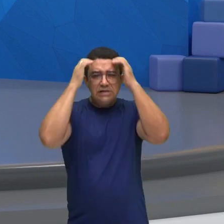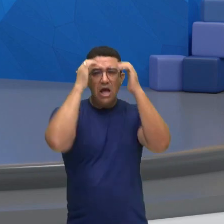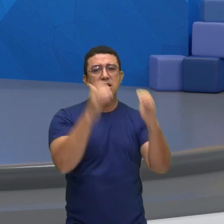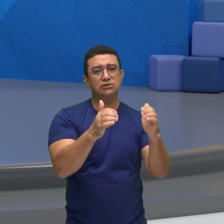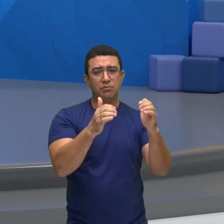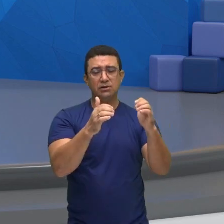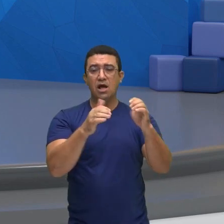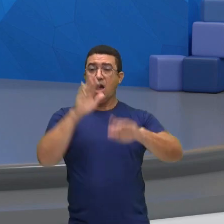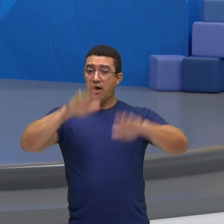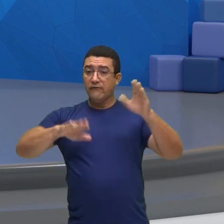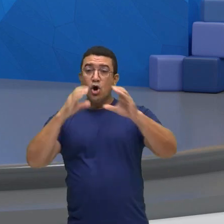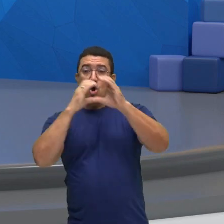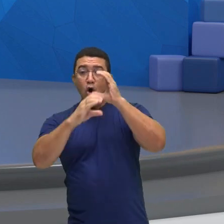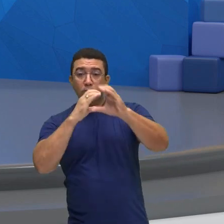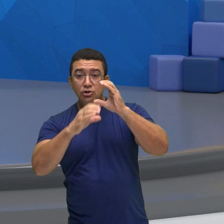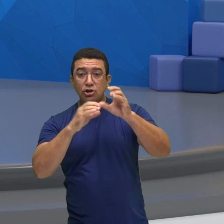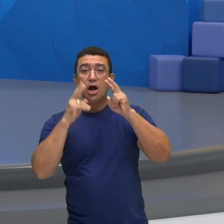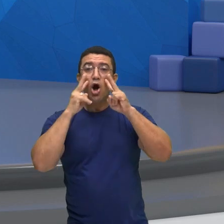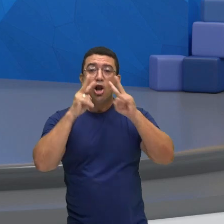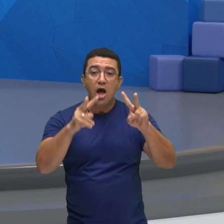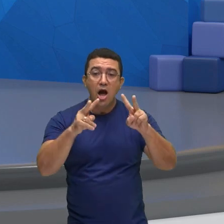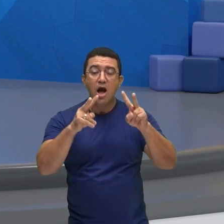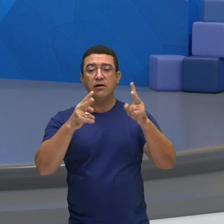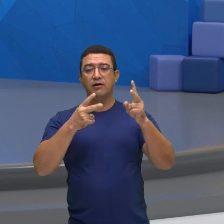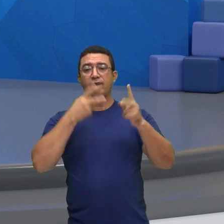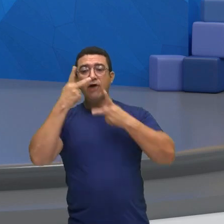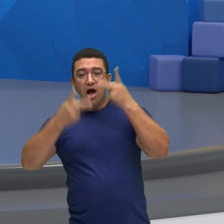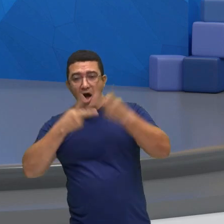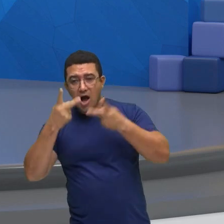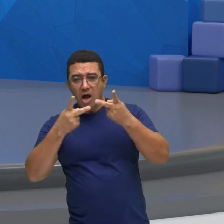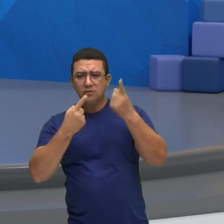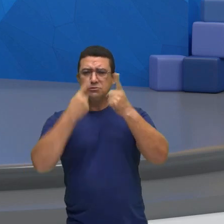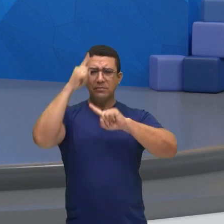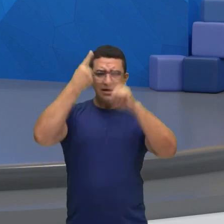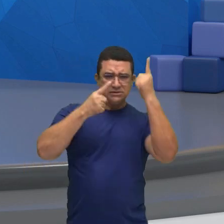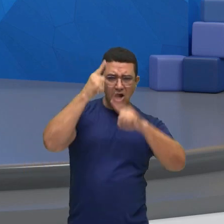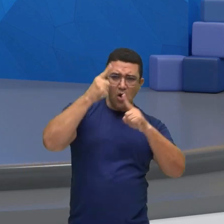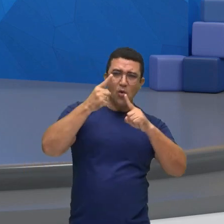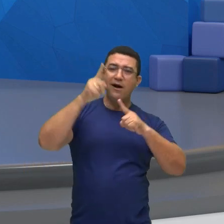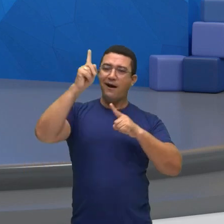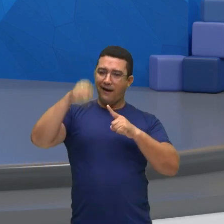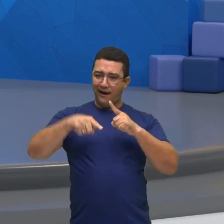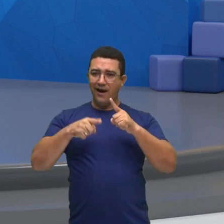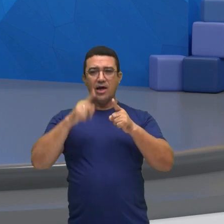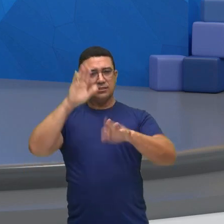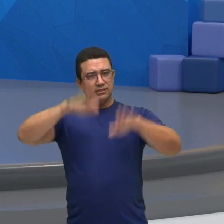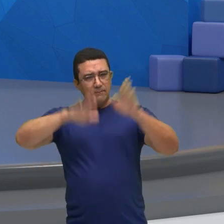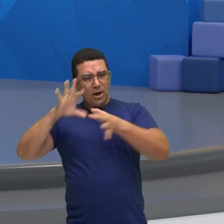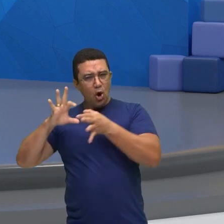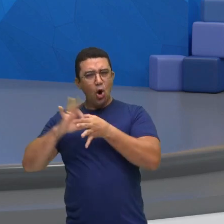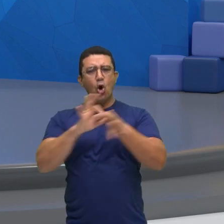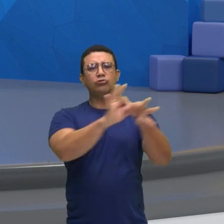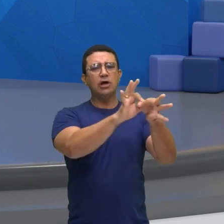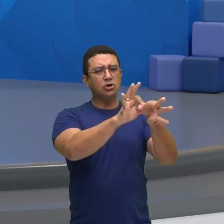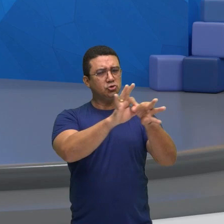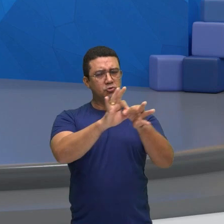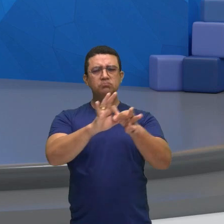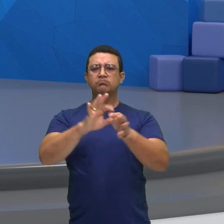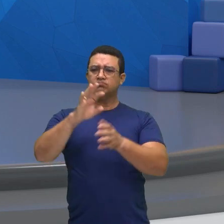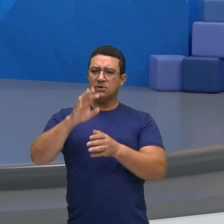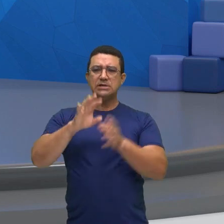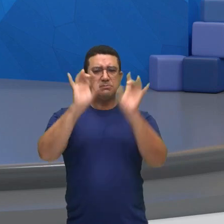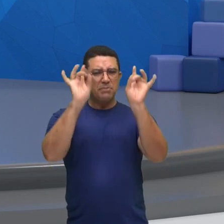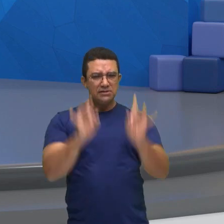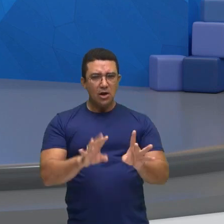com um olhar, com uma palavra, com um gesto, né? E tudo isso faz parte ali de um contexto rico que tem na nossa